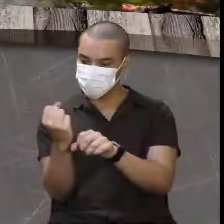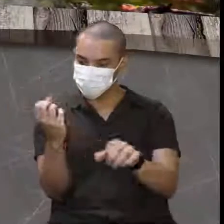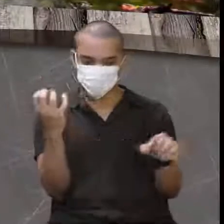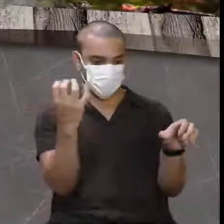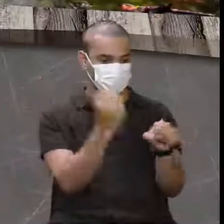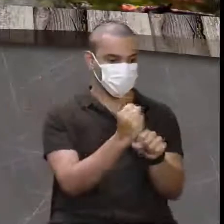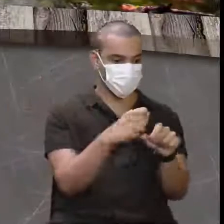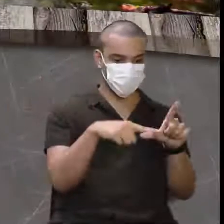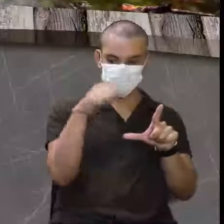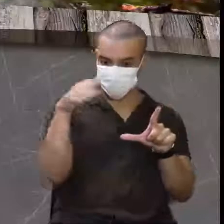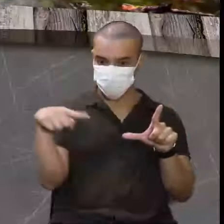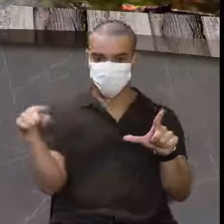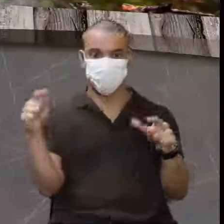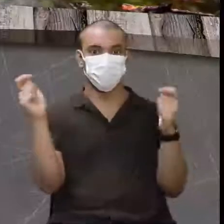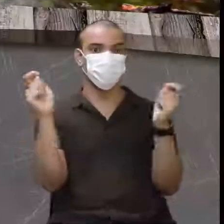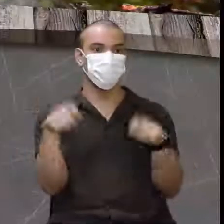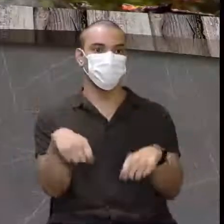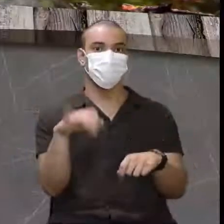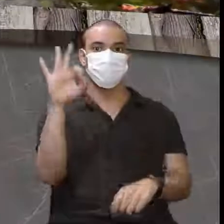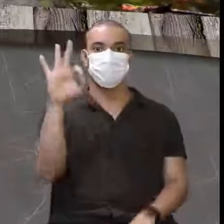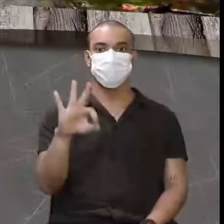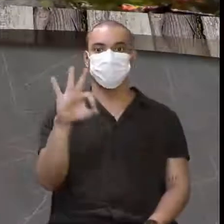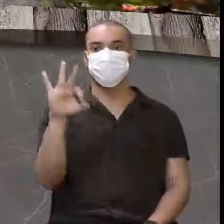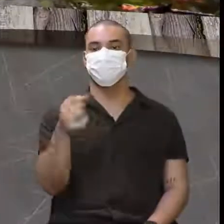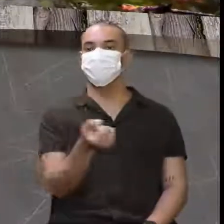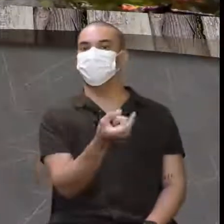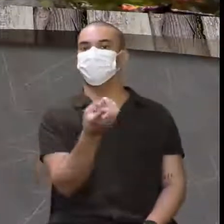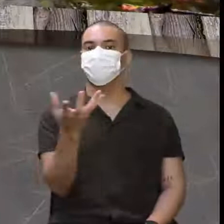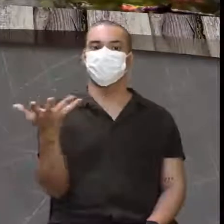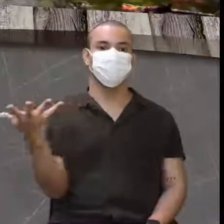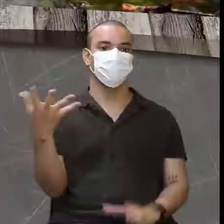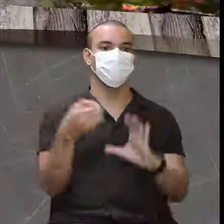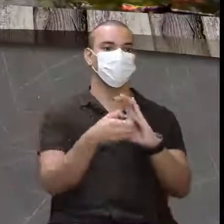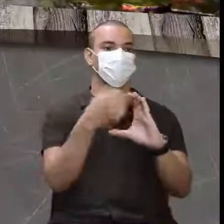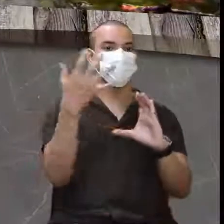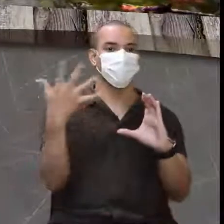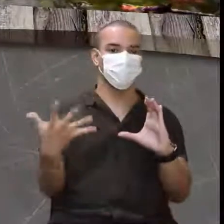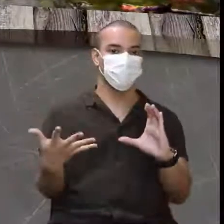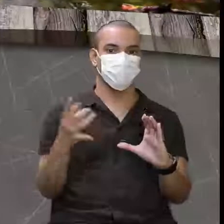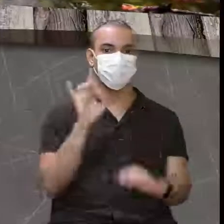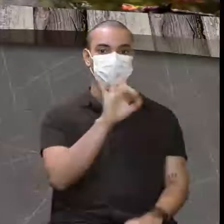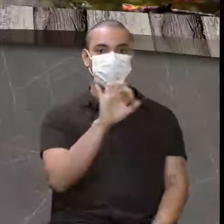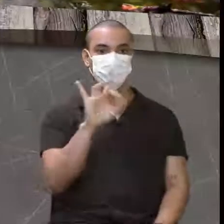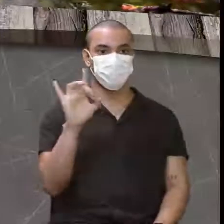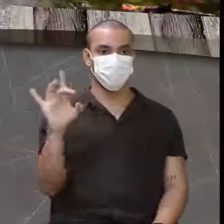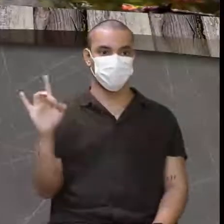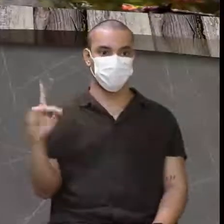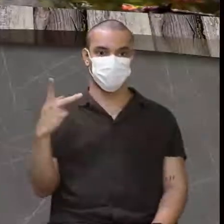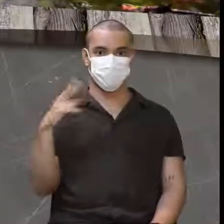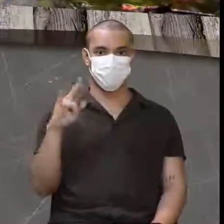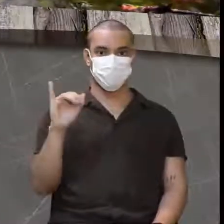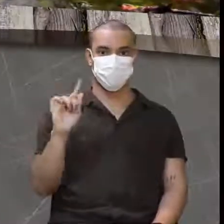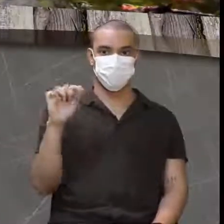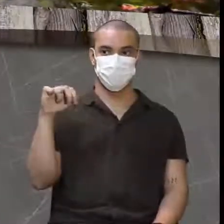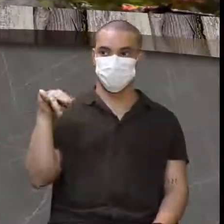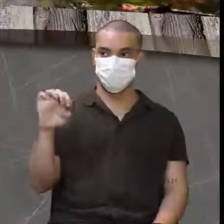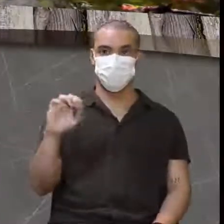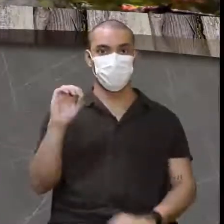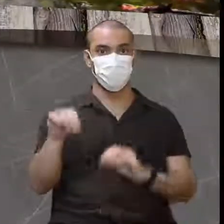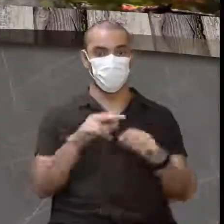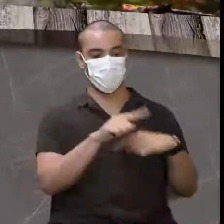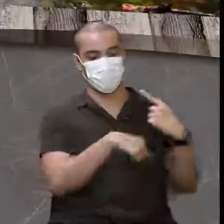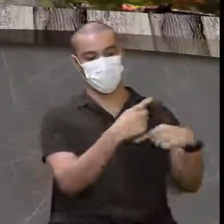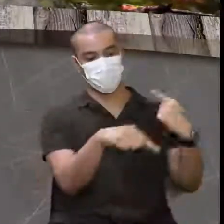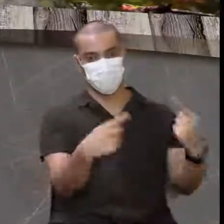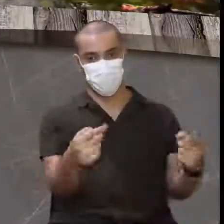da estatística, percentual de características em cada progênie ou cada